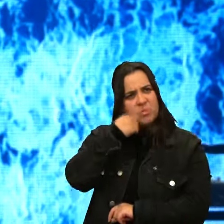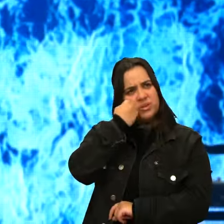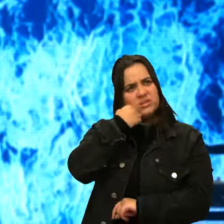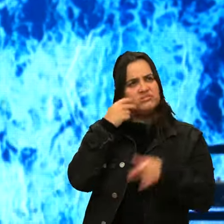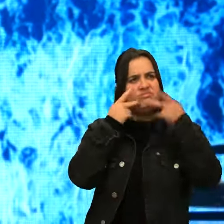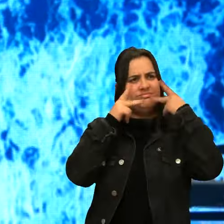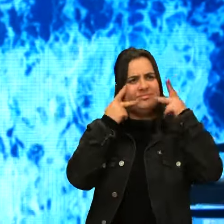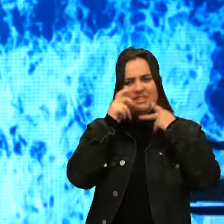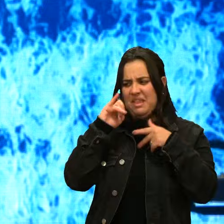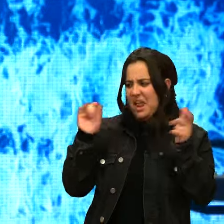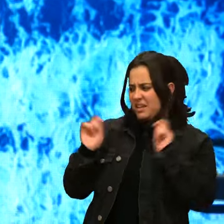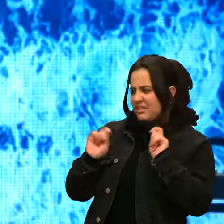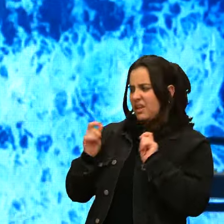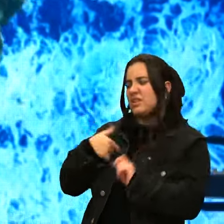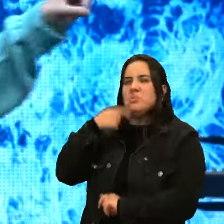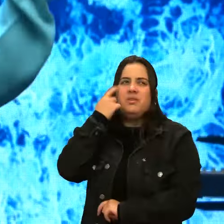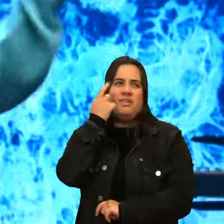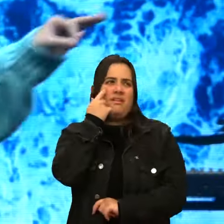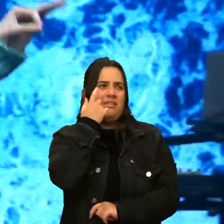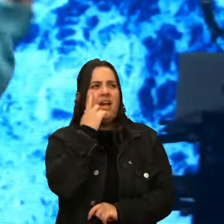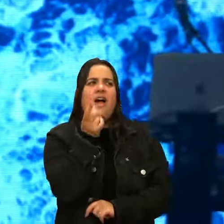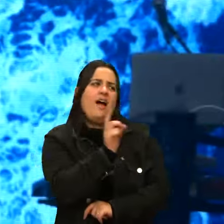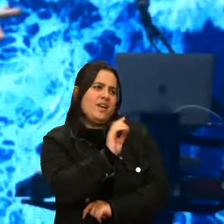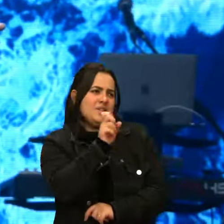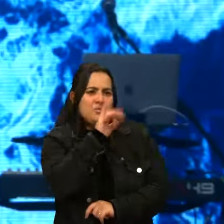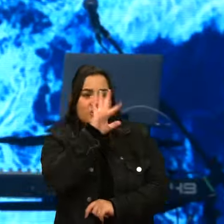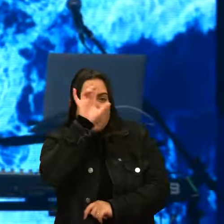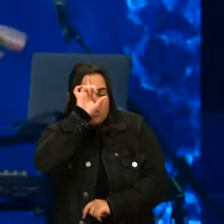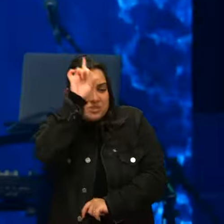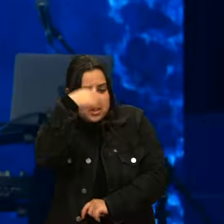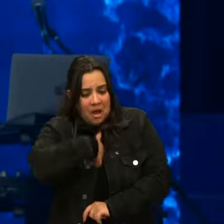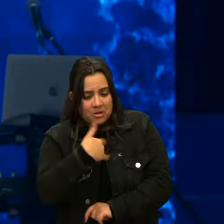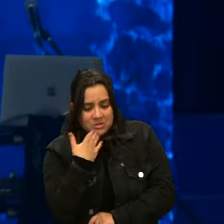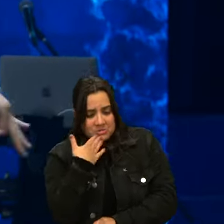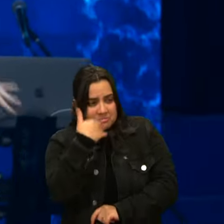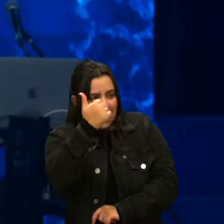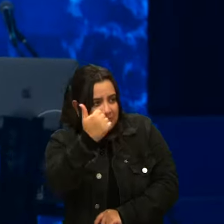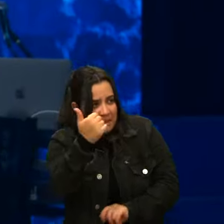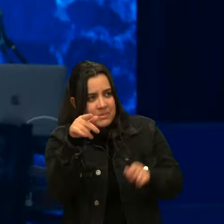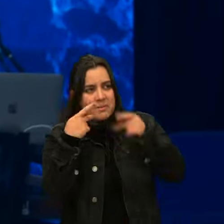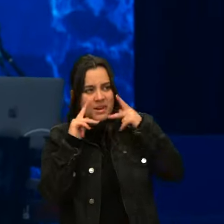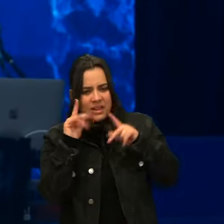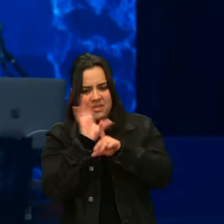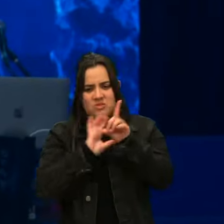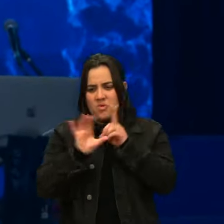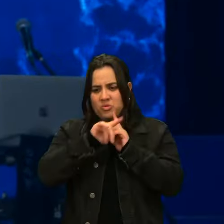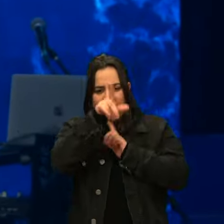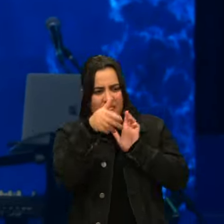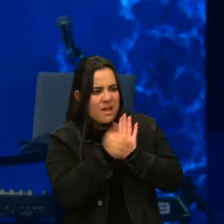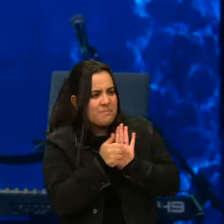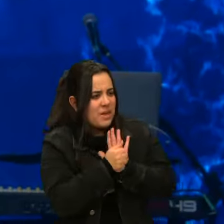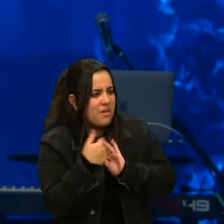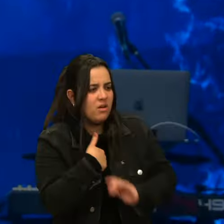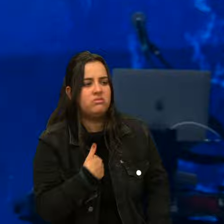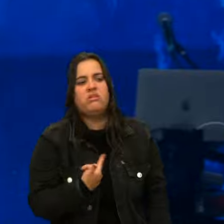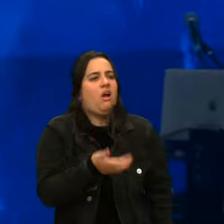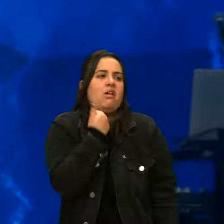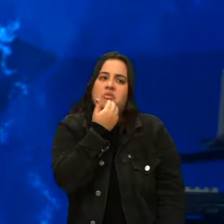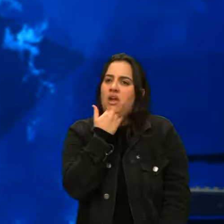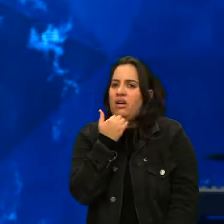eu pensava, não, acho que se algum dia me chamarem para pregar no culto lá na PIB, eu vou ter um